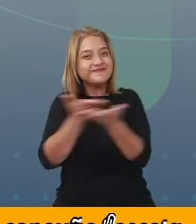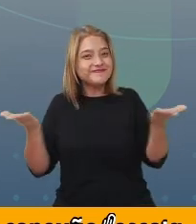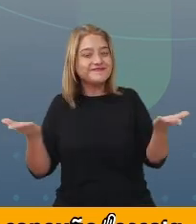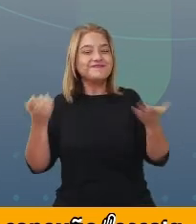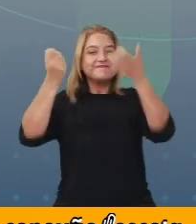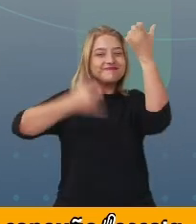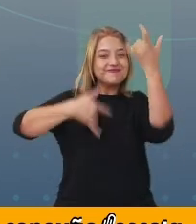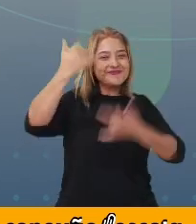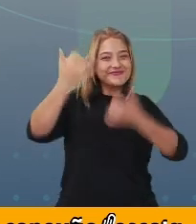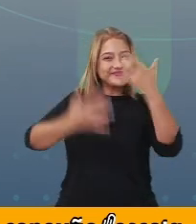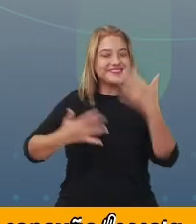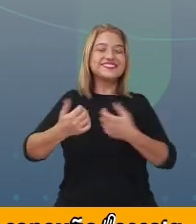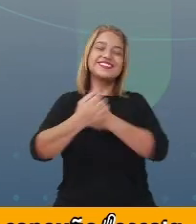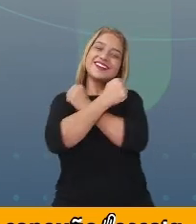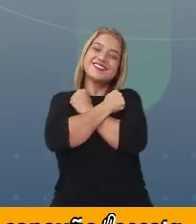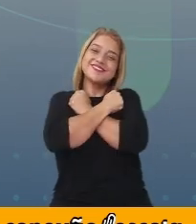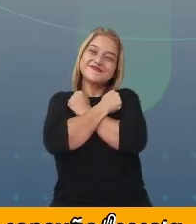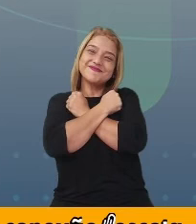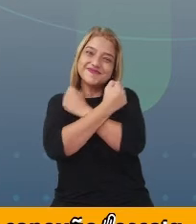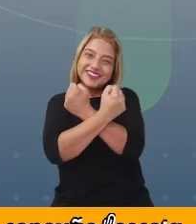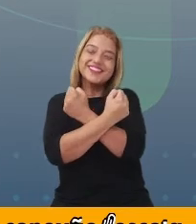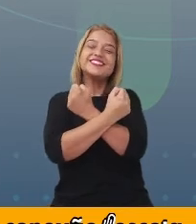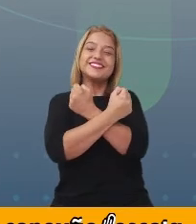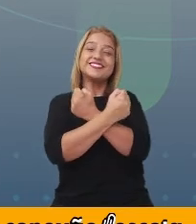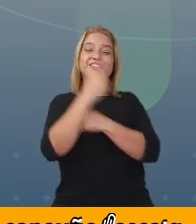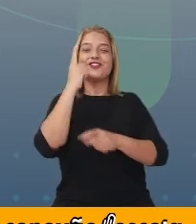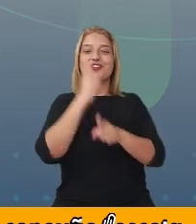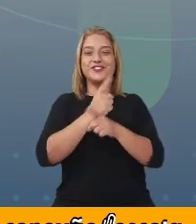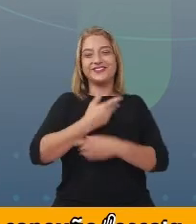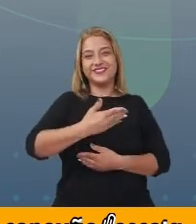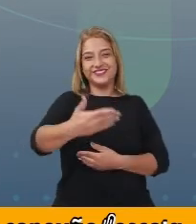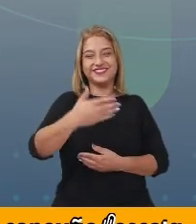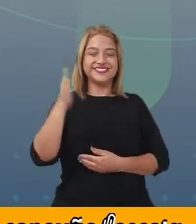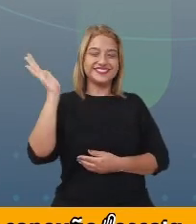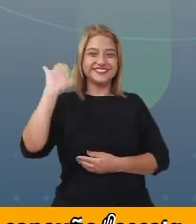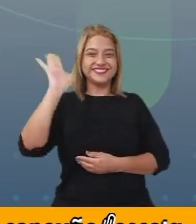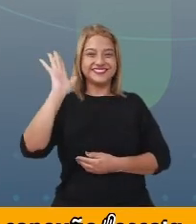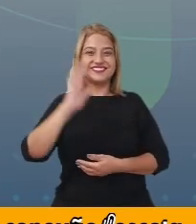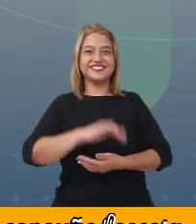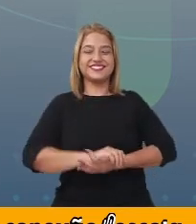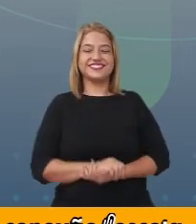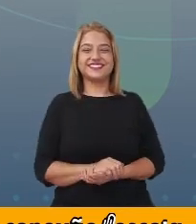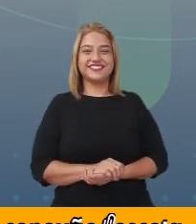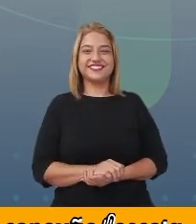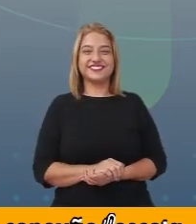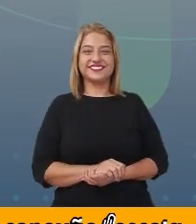para vocês. Um grande abraço e até a próxima. Tchau, tchau.